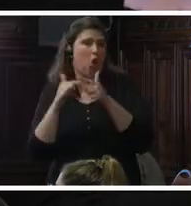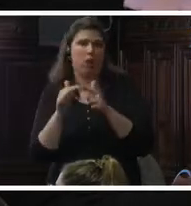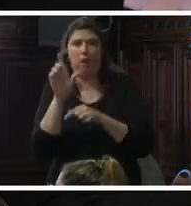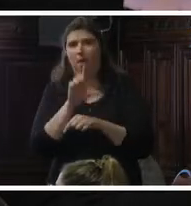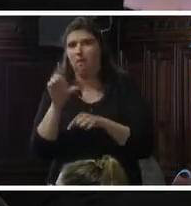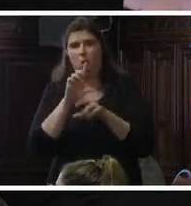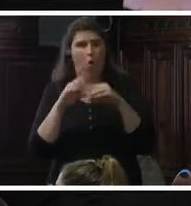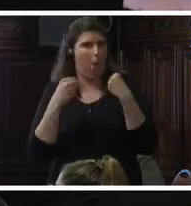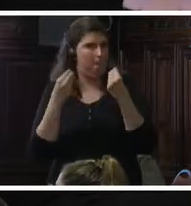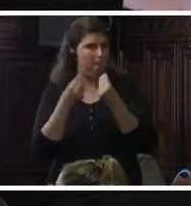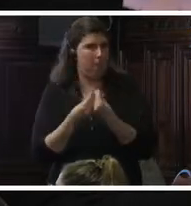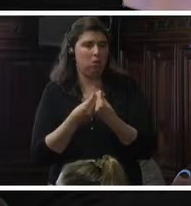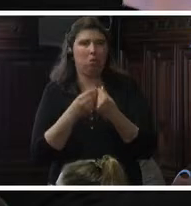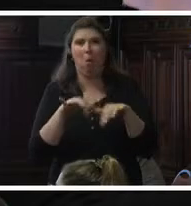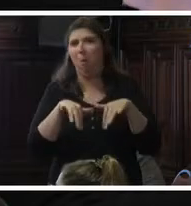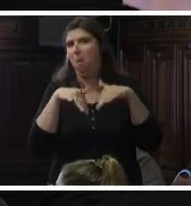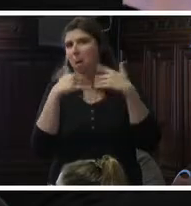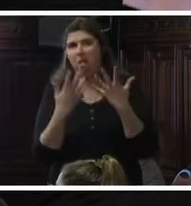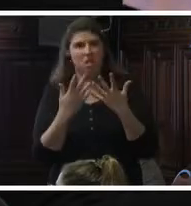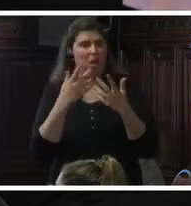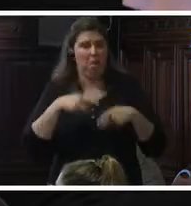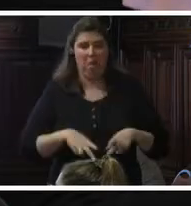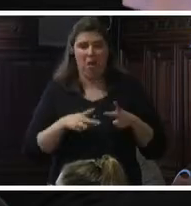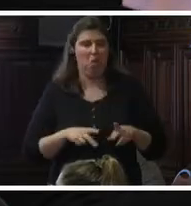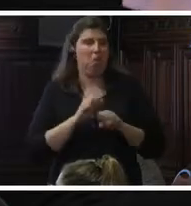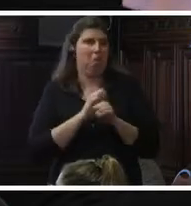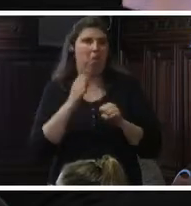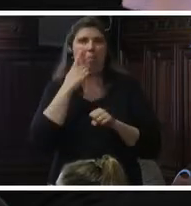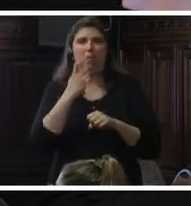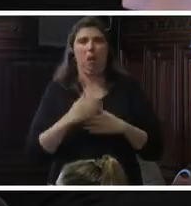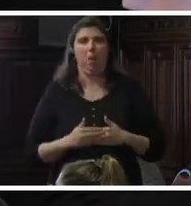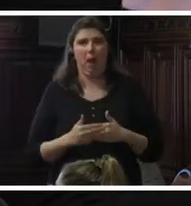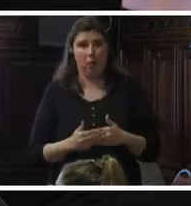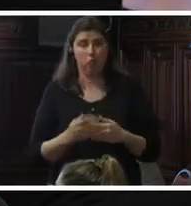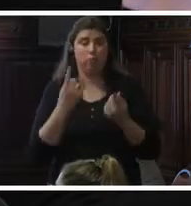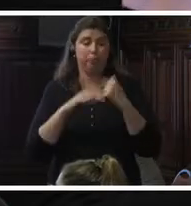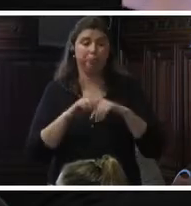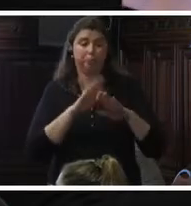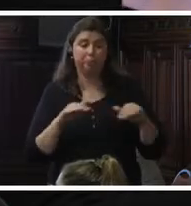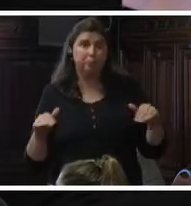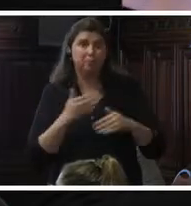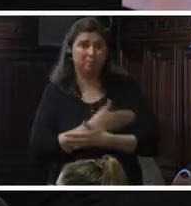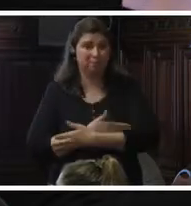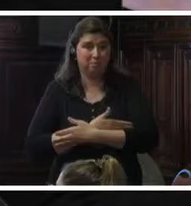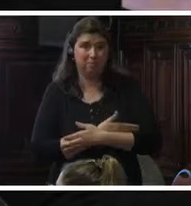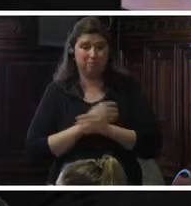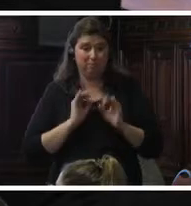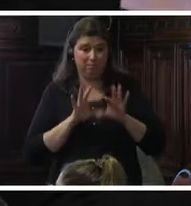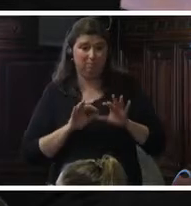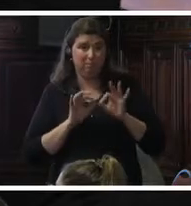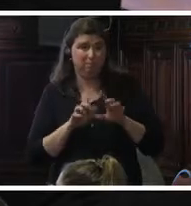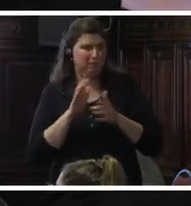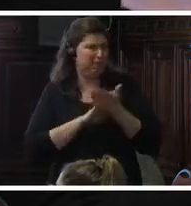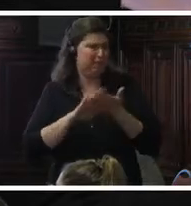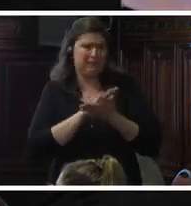para evitar a gravidez. A maioria das crianças afetadas não receberam nenhum tratamento ou estimulação precoce.